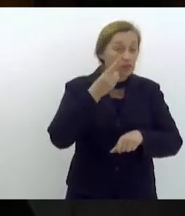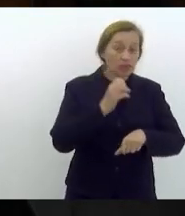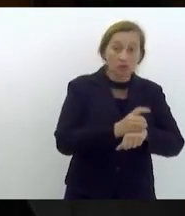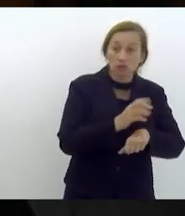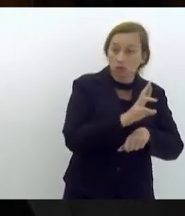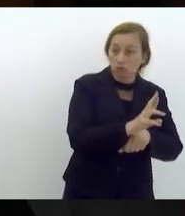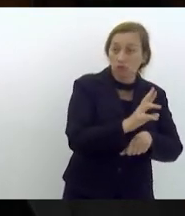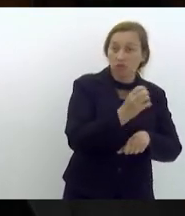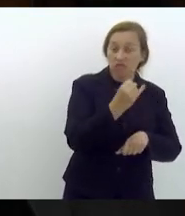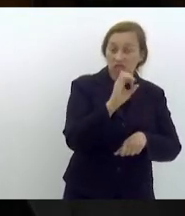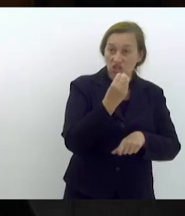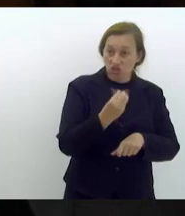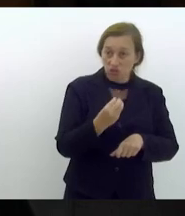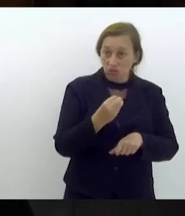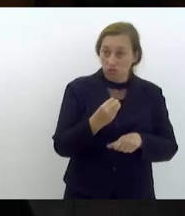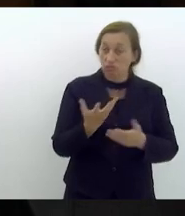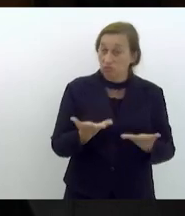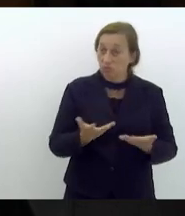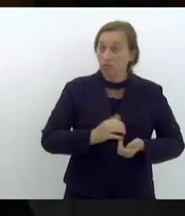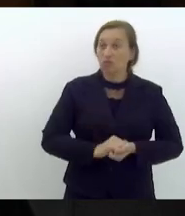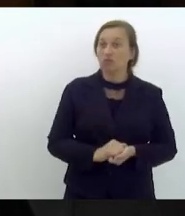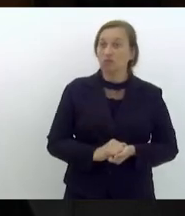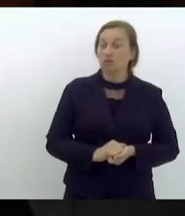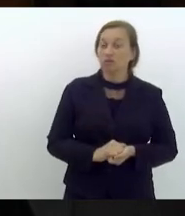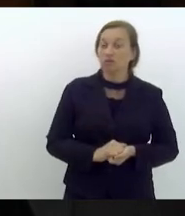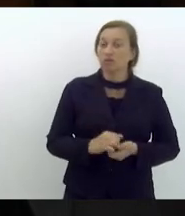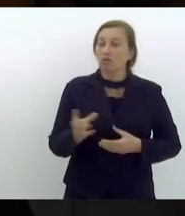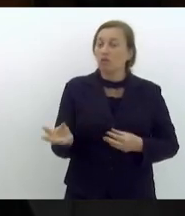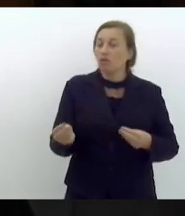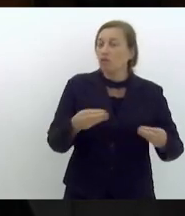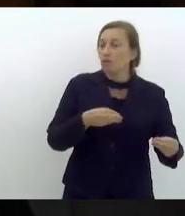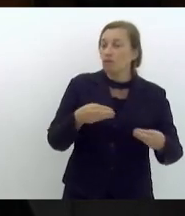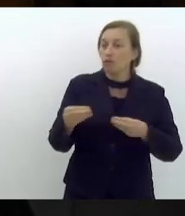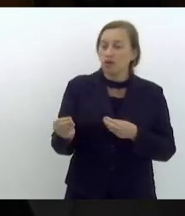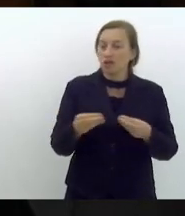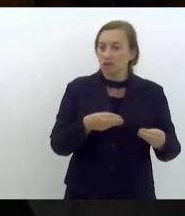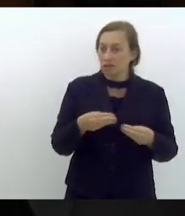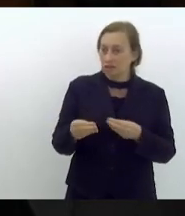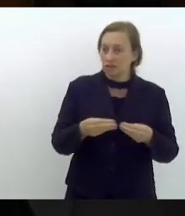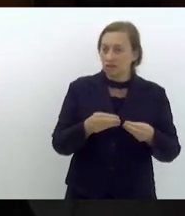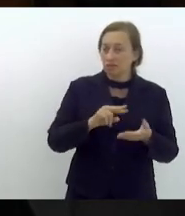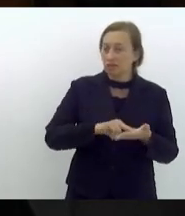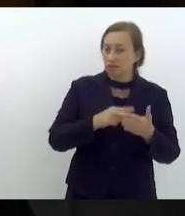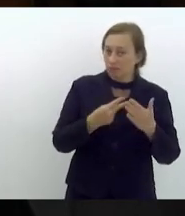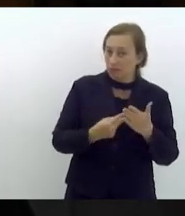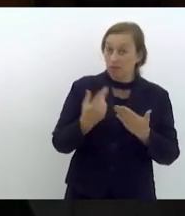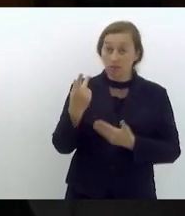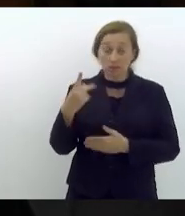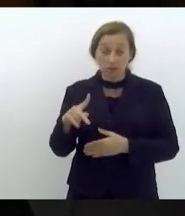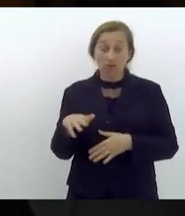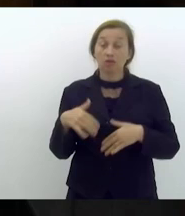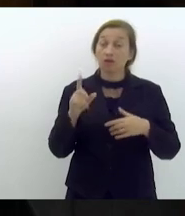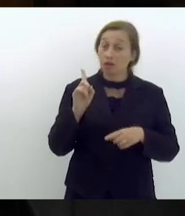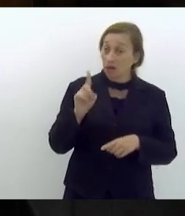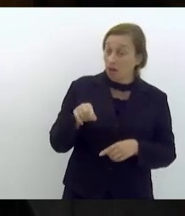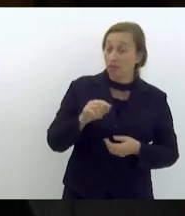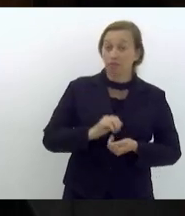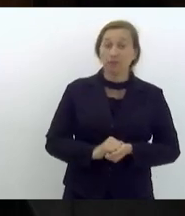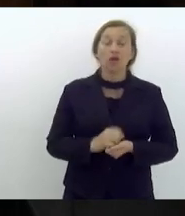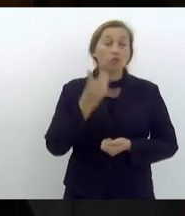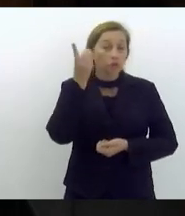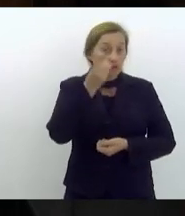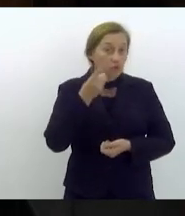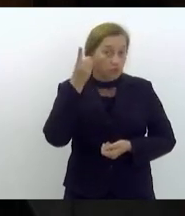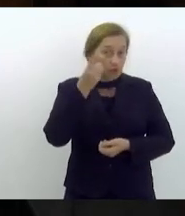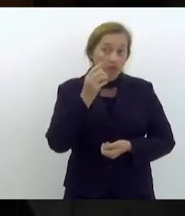Serginho foram extremamente flexíveis nas suas interpretações tanto é que